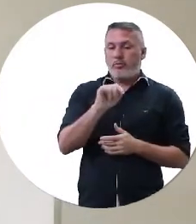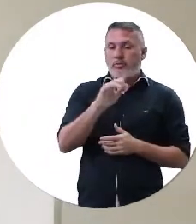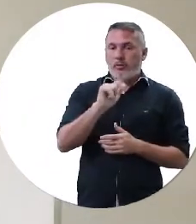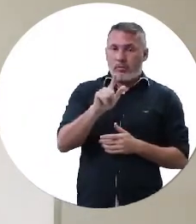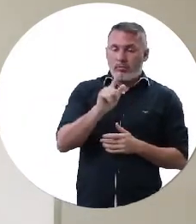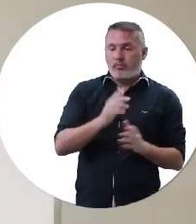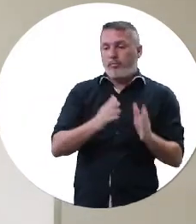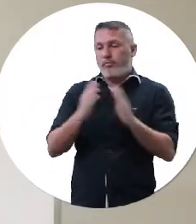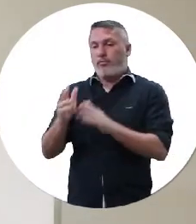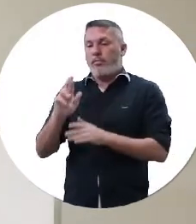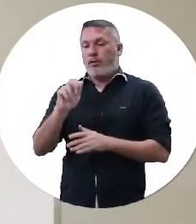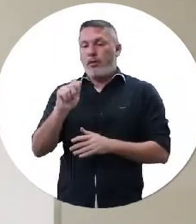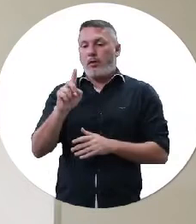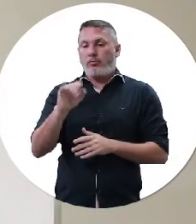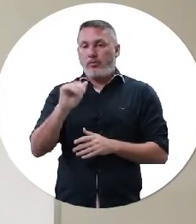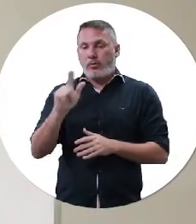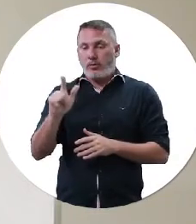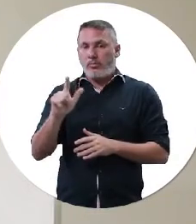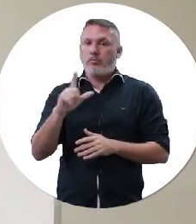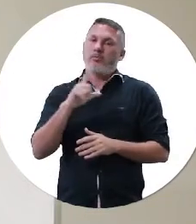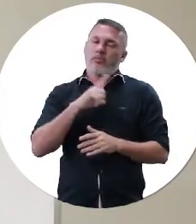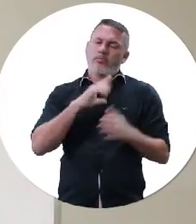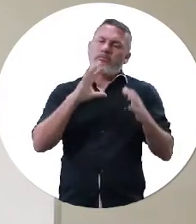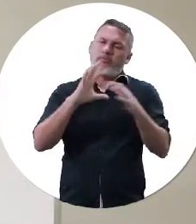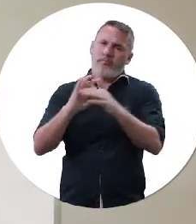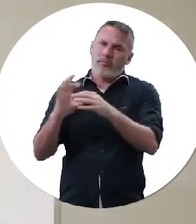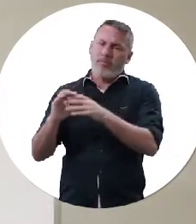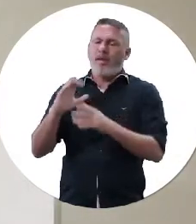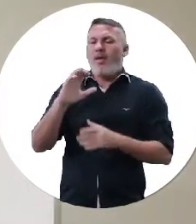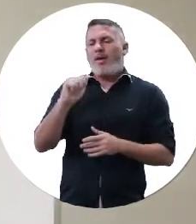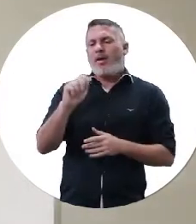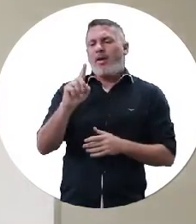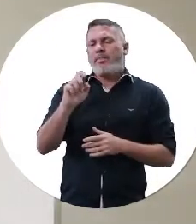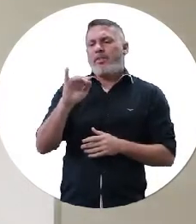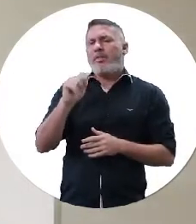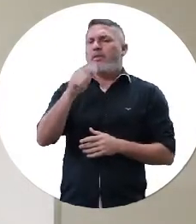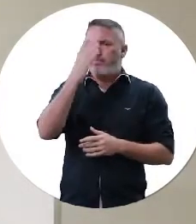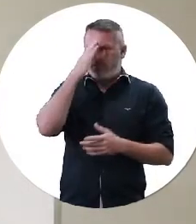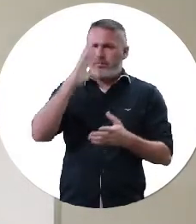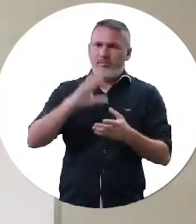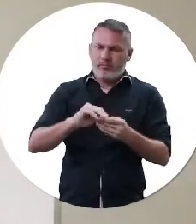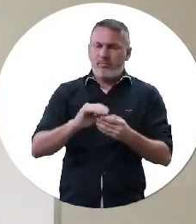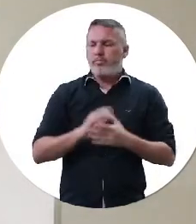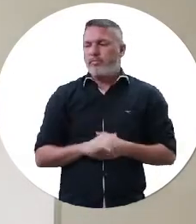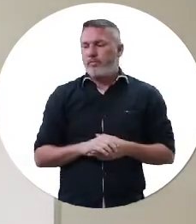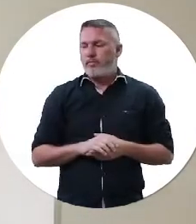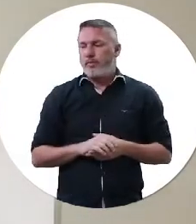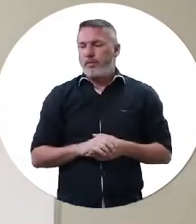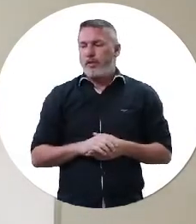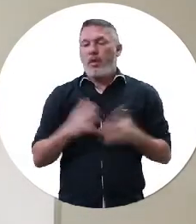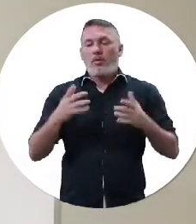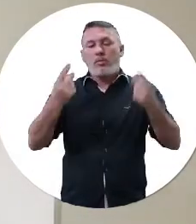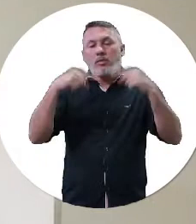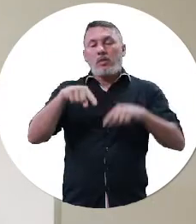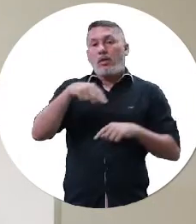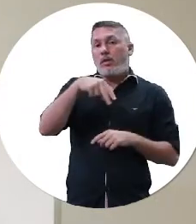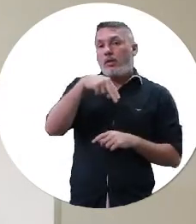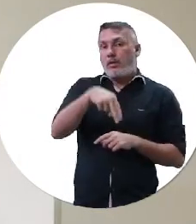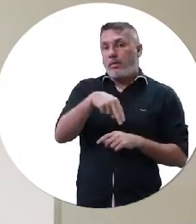raciocínio. Radical, radical, cadeia principal. Então vamos